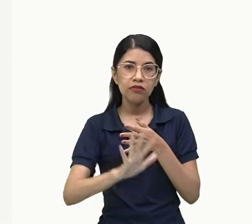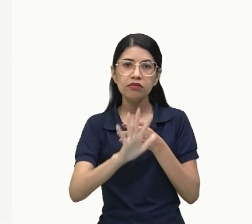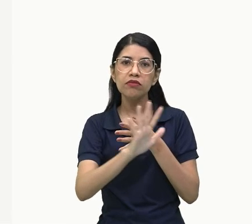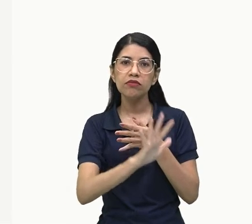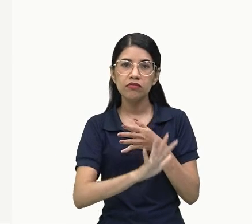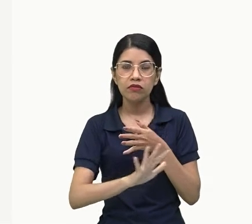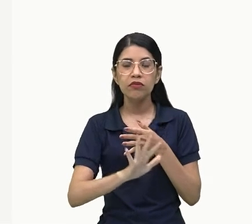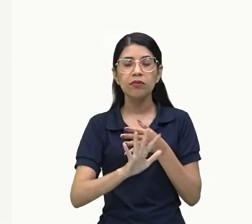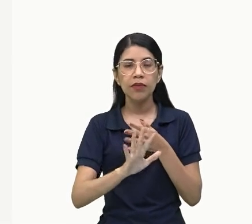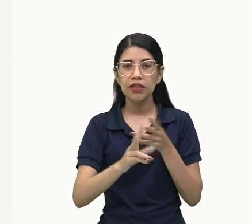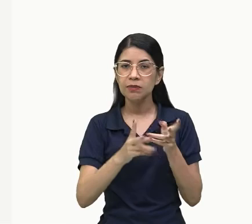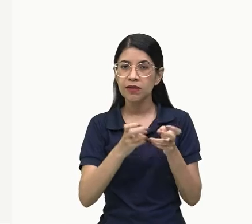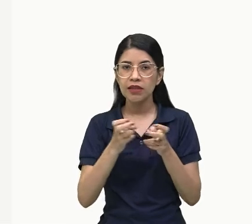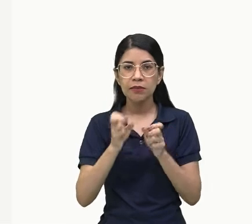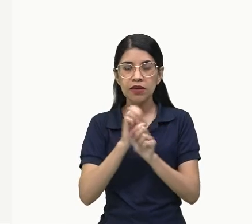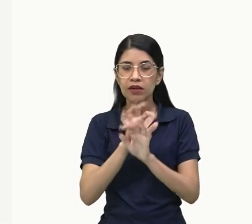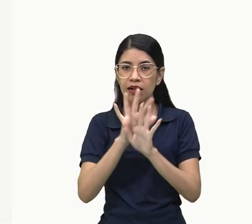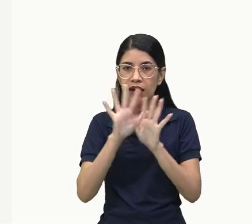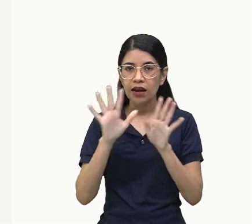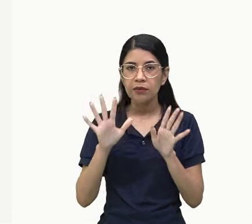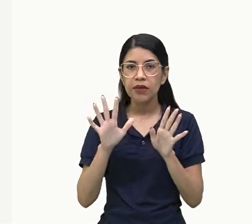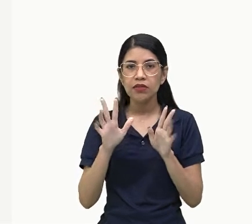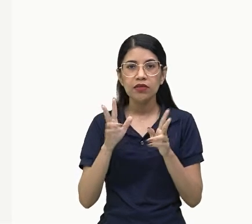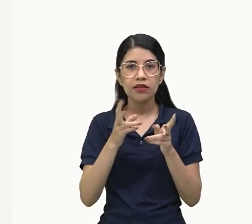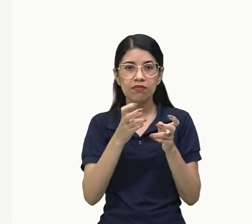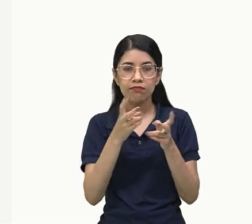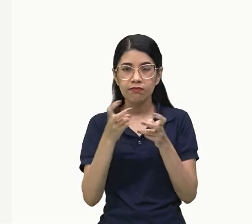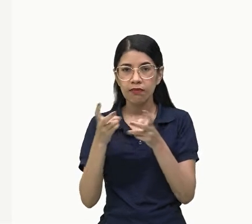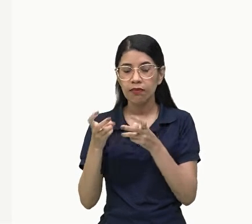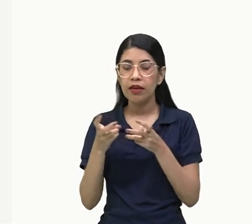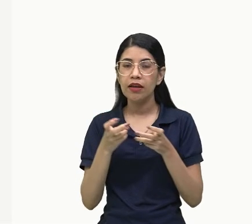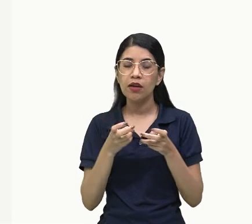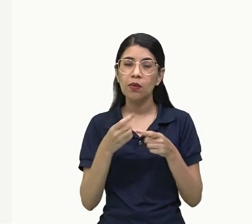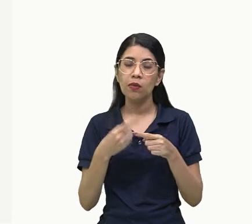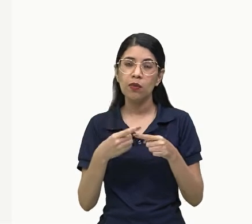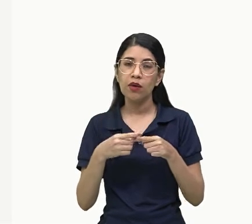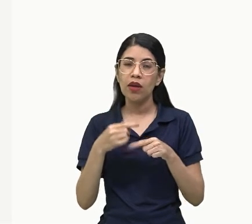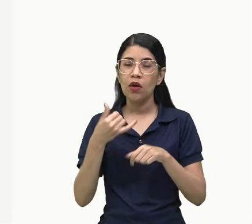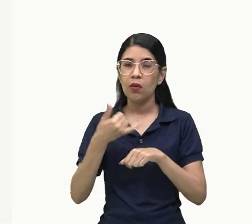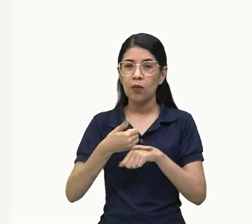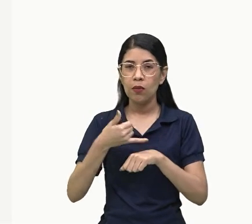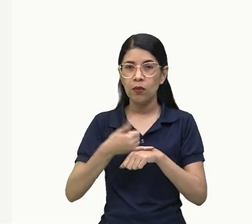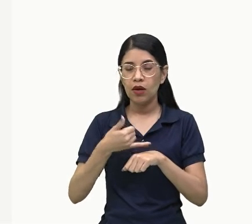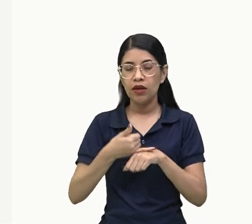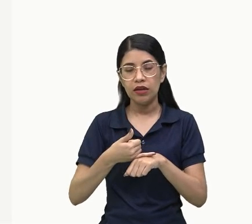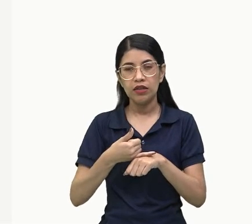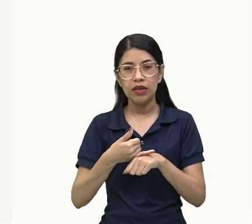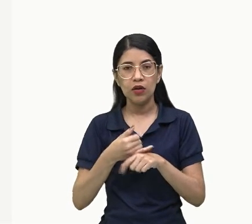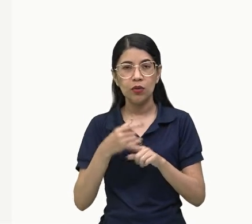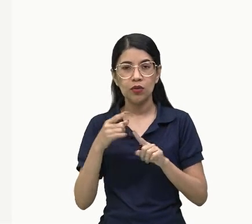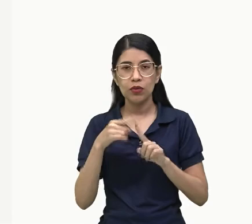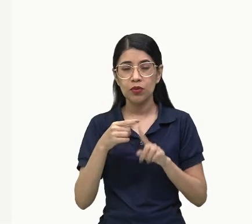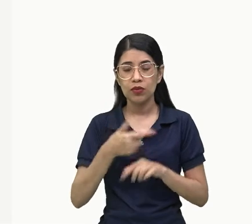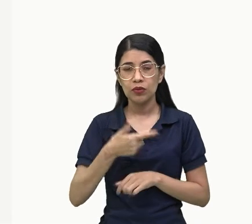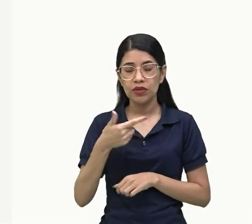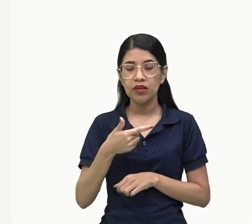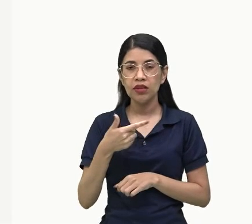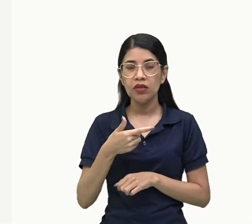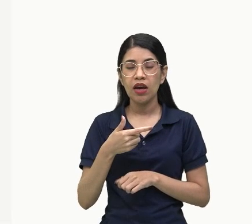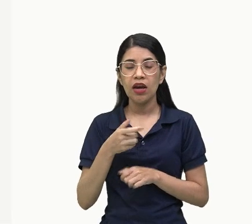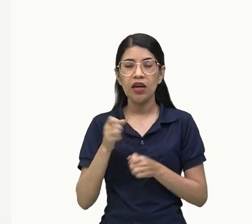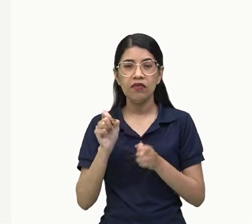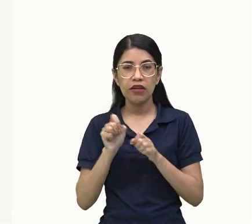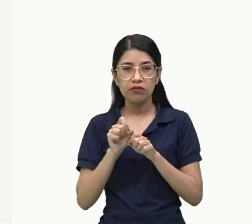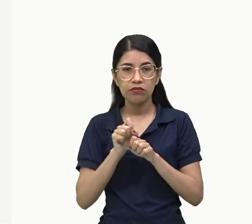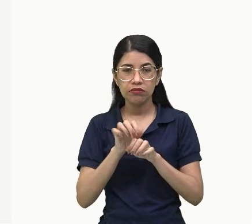de um objeto nítida, porque o objeto, como é uma fonte secundária, ele vai emitir os raios de